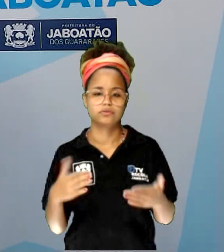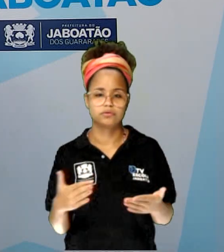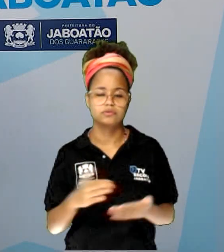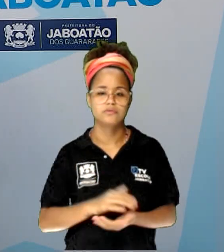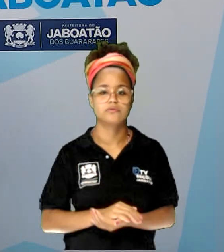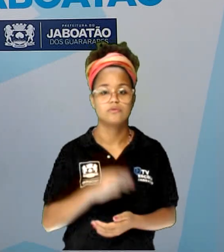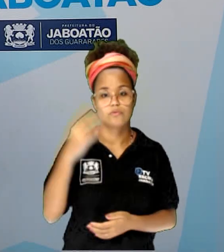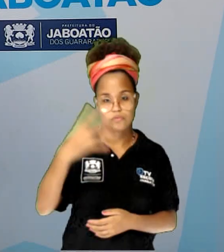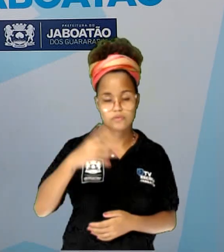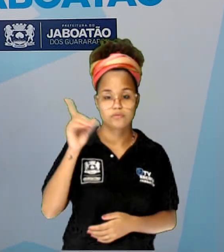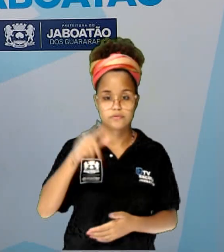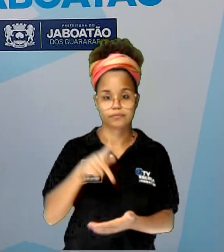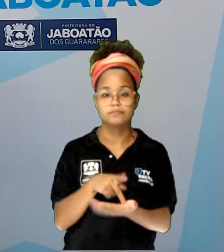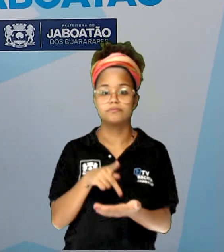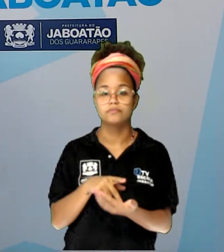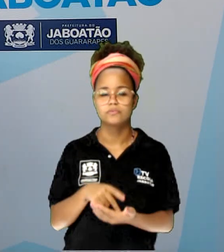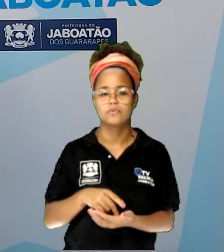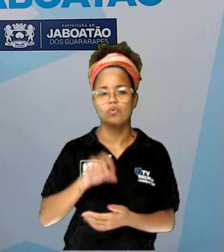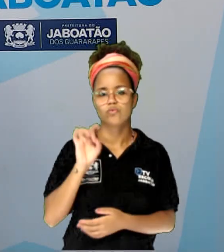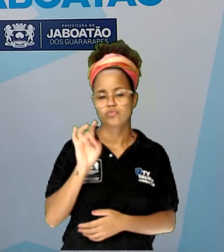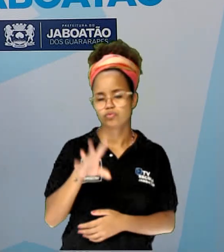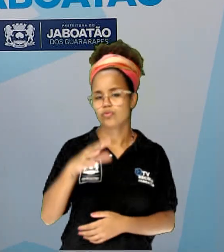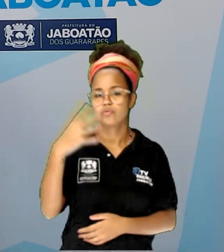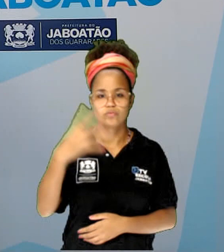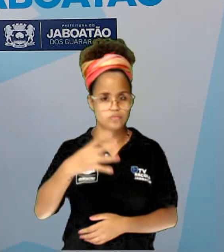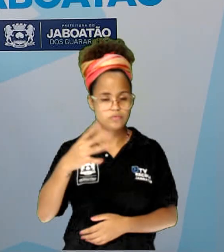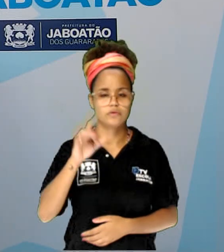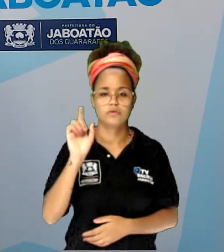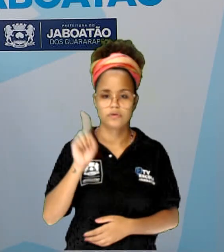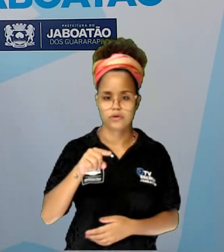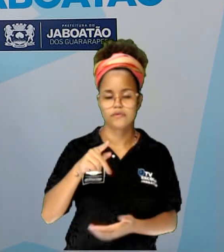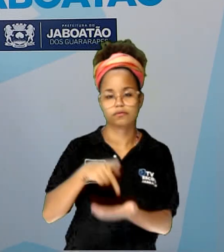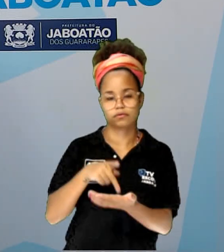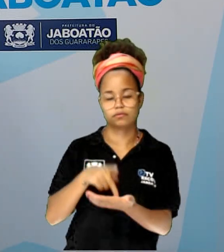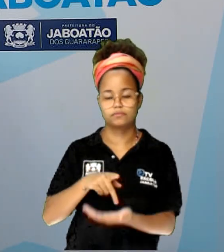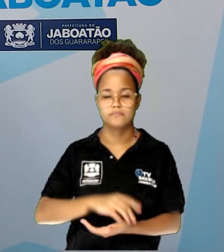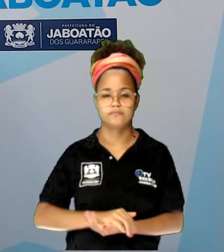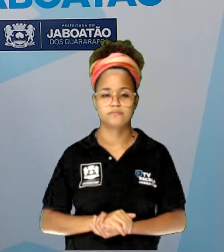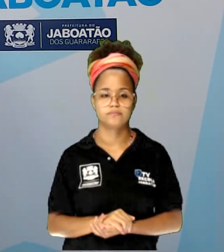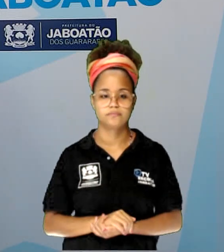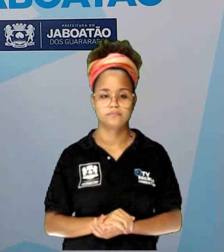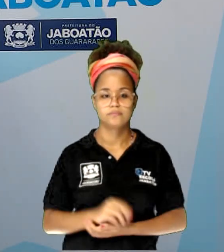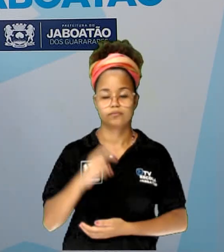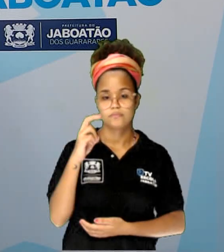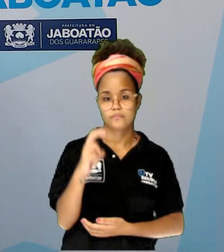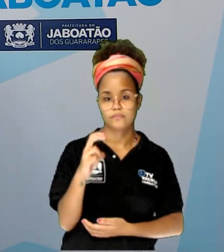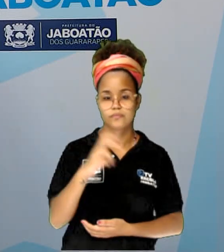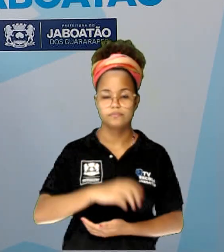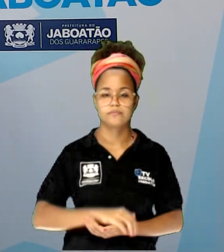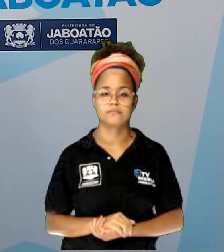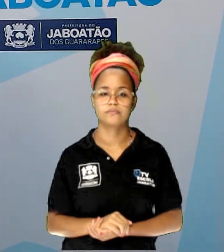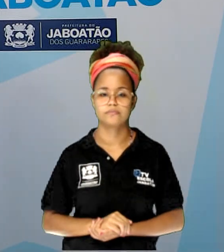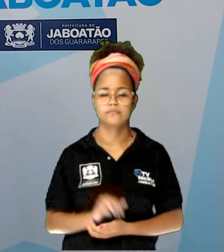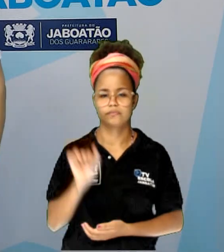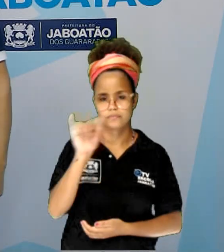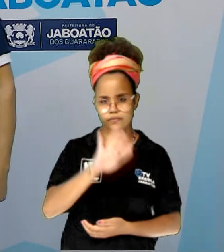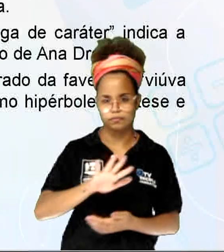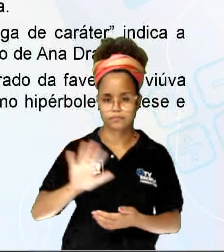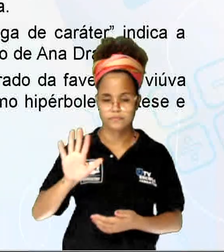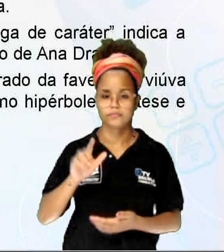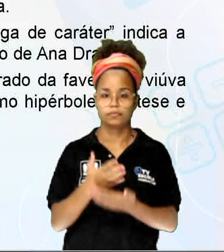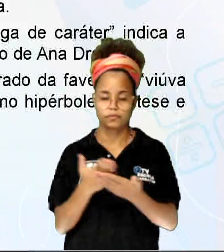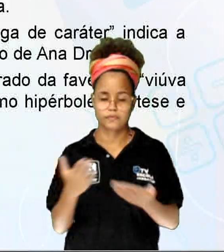é verdadeiro. Até então o primeiro item é verdadeiro, né? Os demais foram falsos. O item 5, aí na sua tela, dá uma